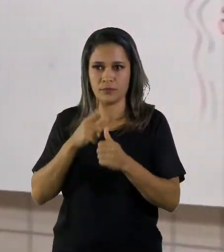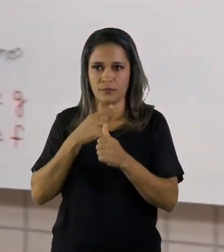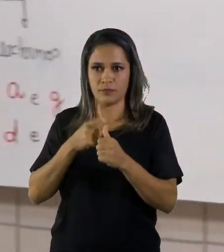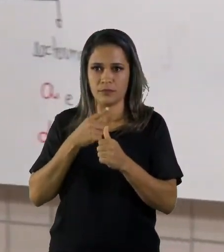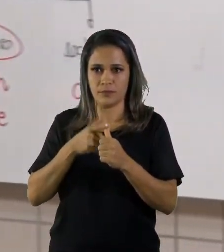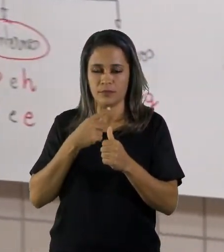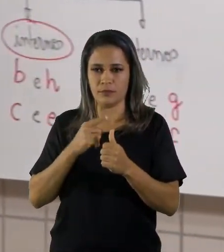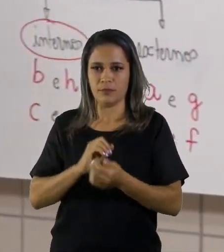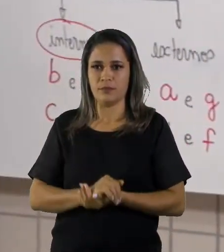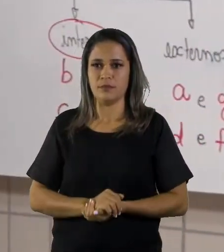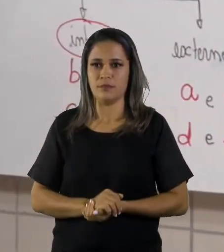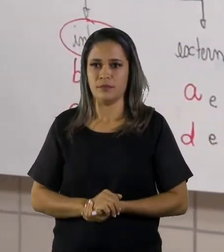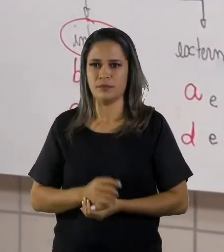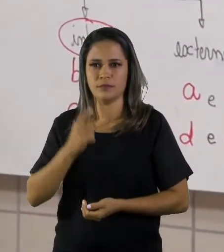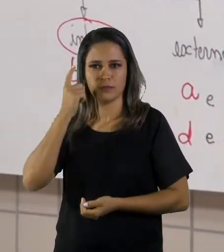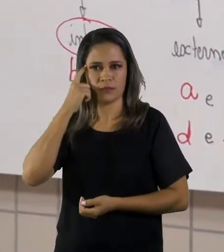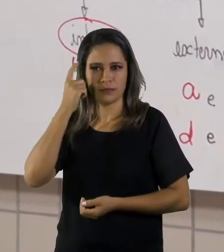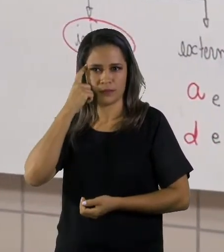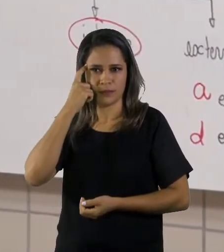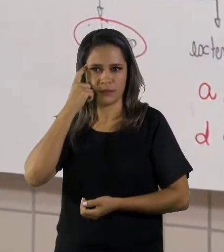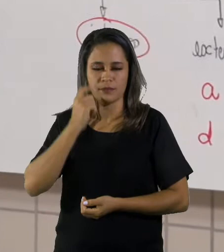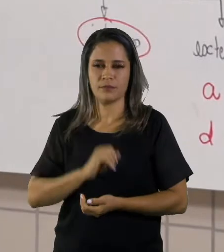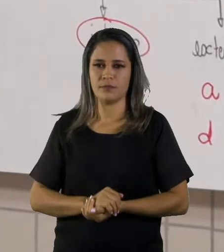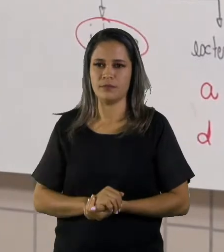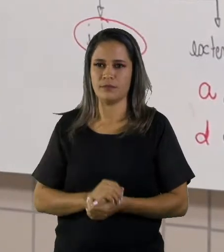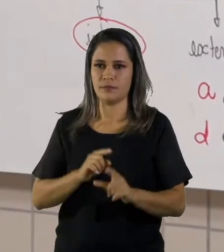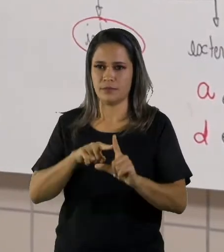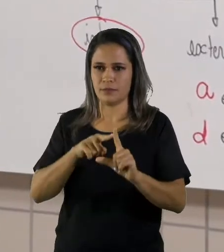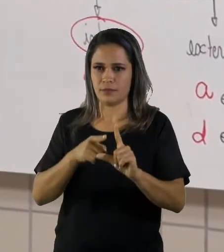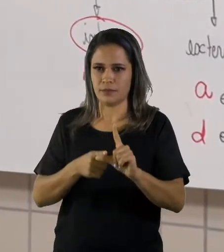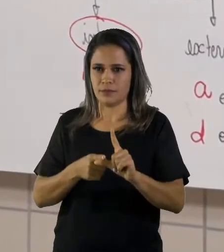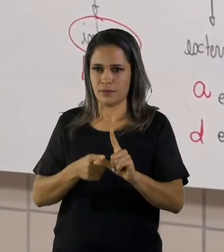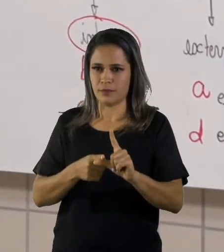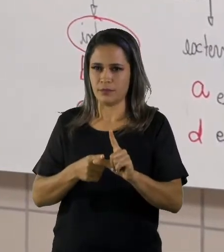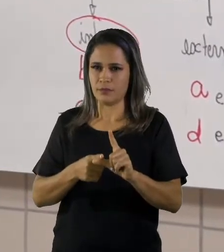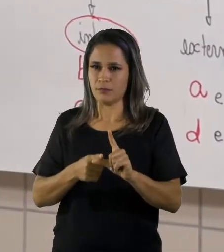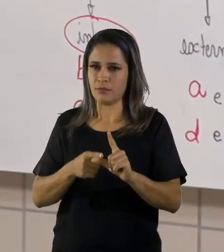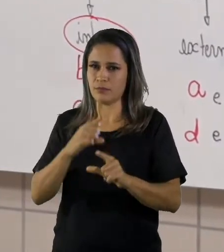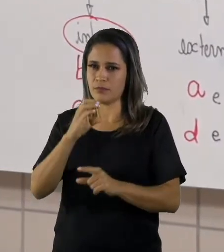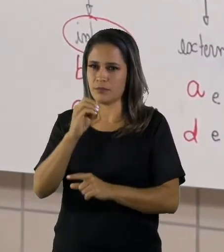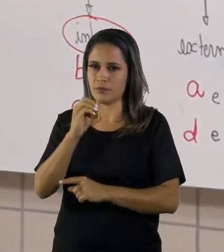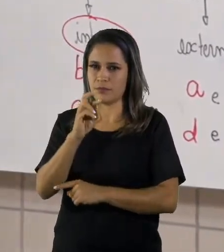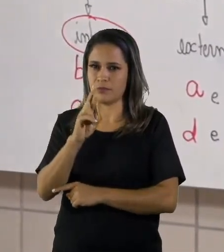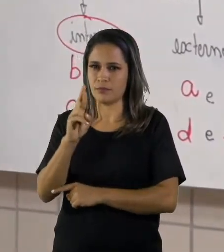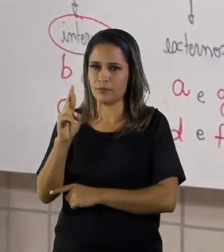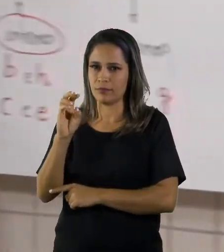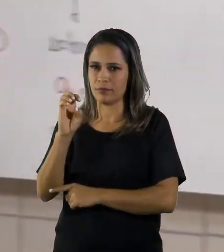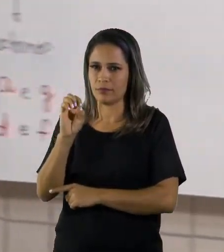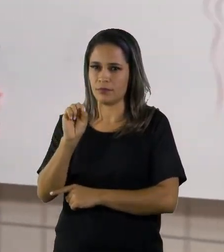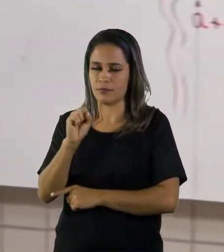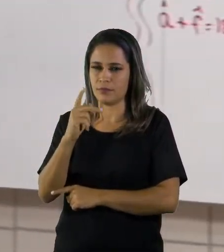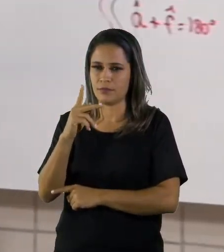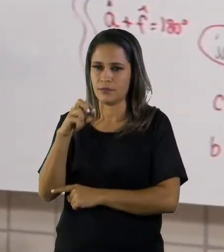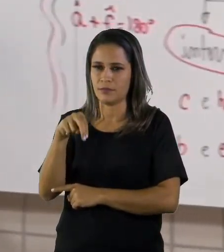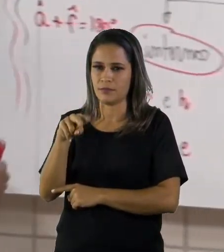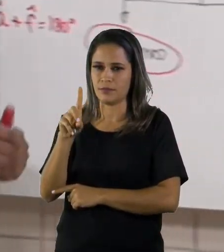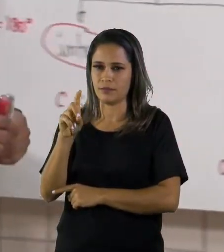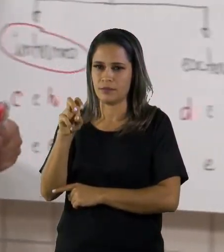Vamos pensar em ângulos correspondentes daquele desenho, vamos lá?